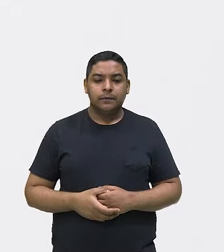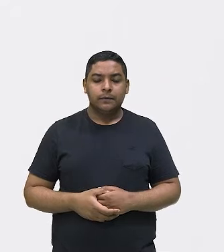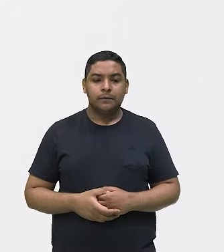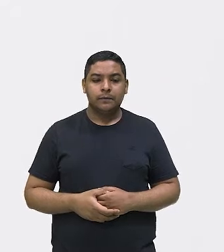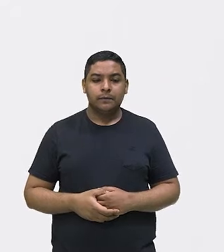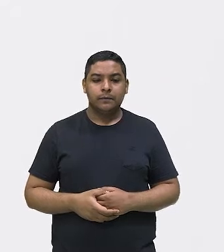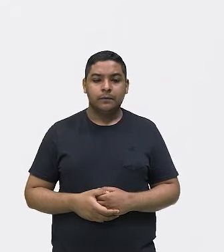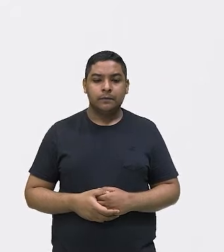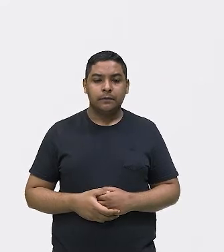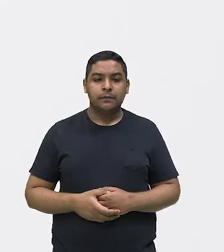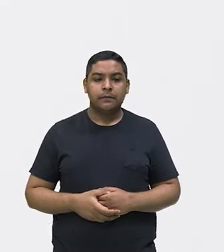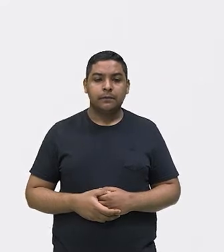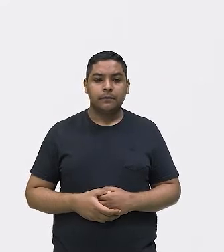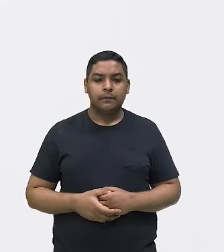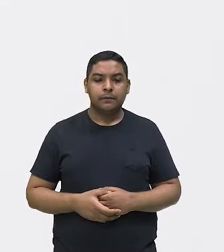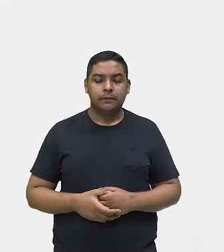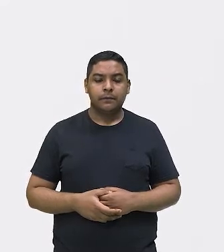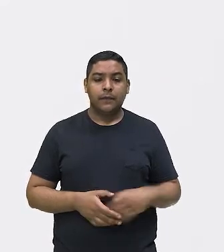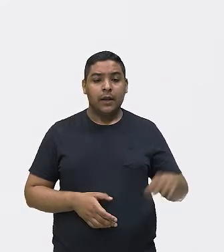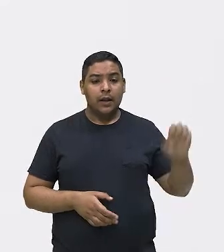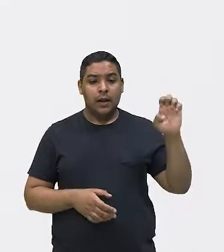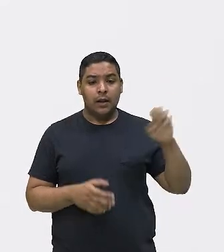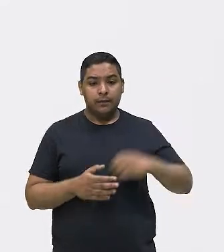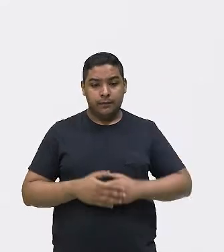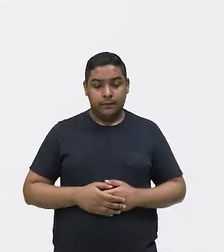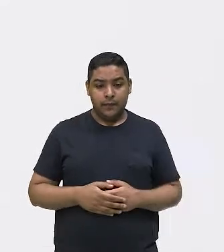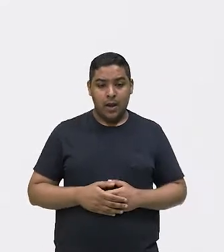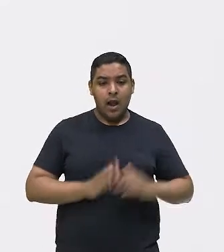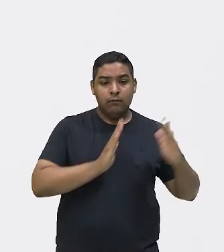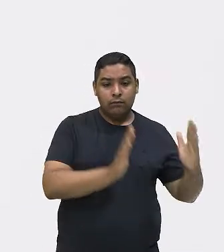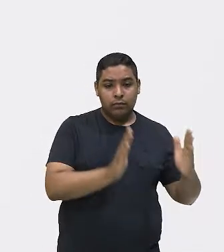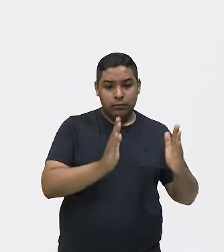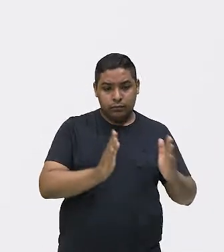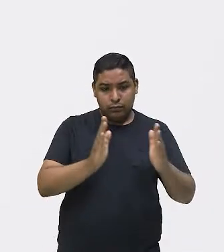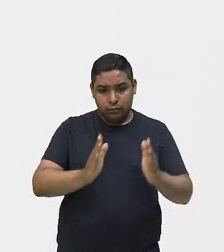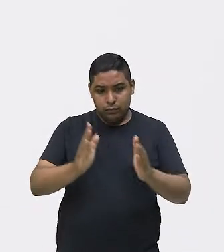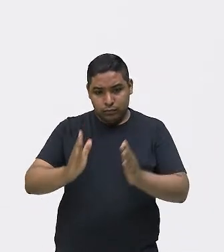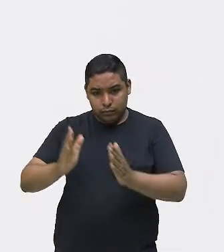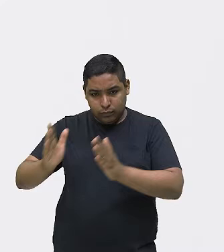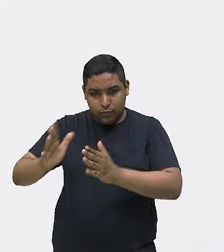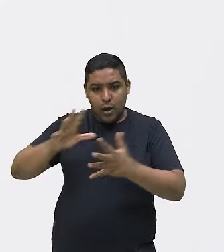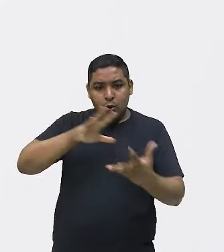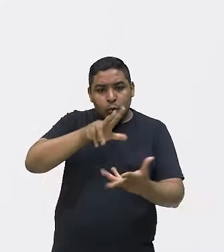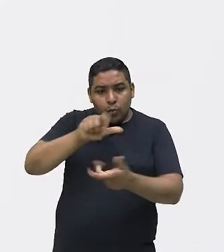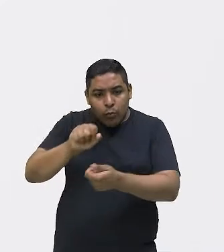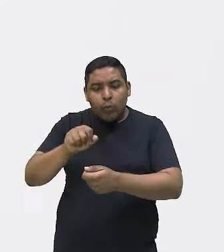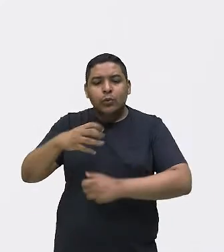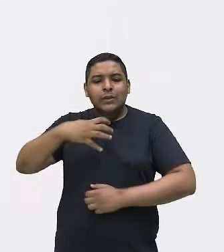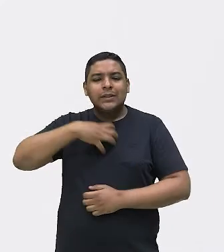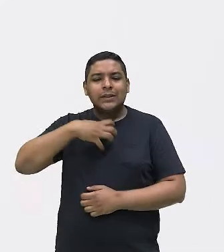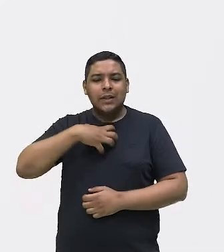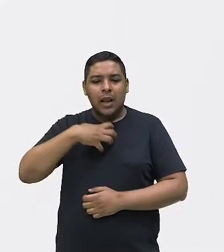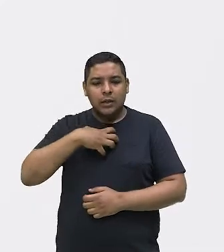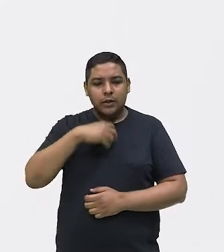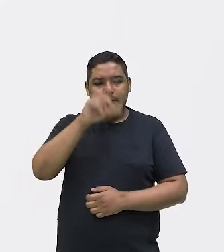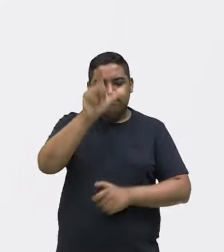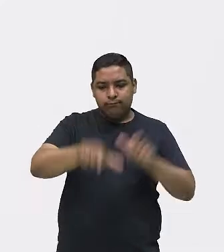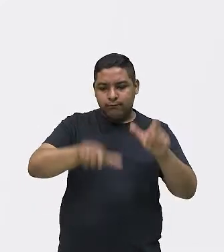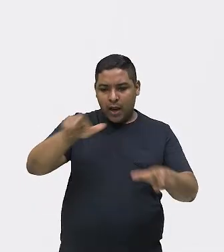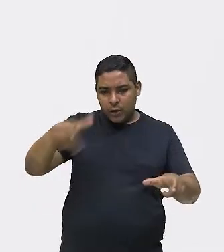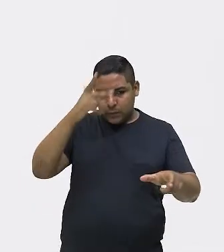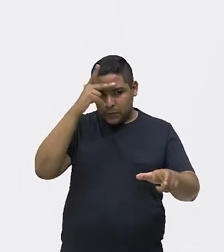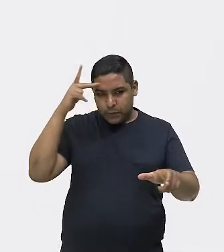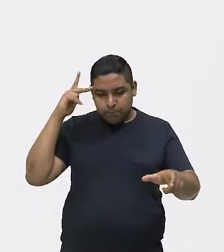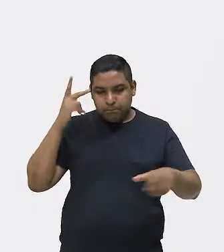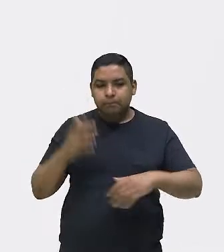Ou a ordem intrínseca ao mundo por meio da sensibilidade? Então